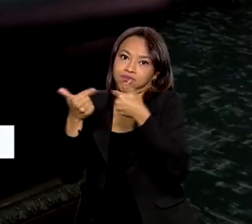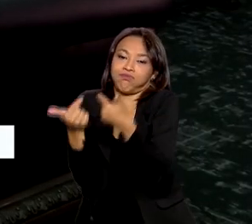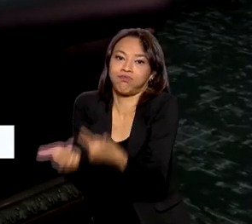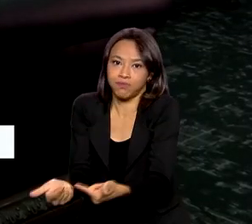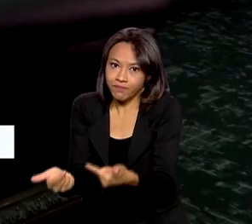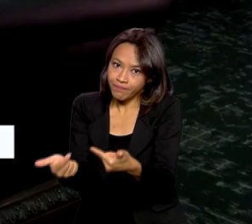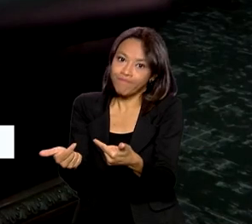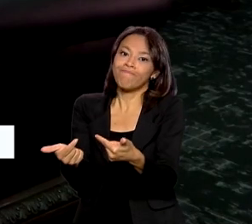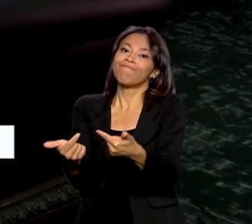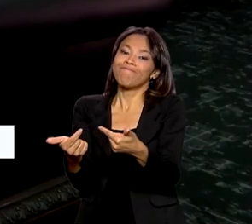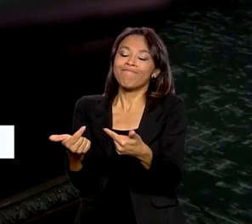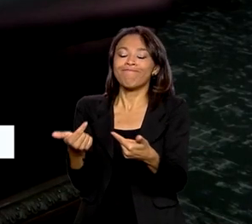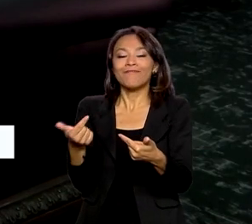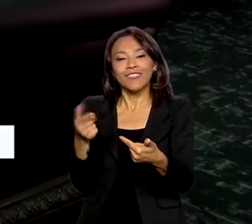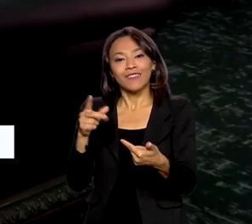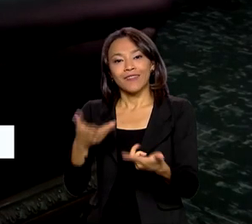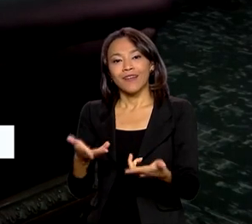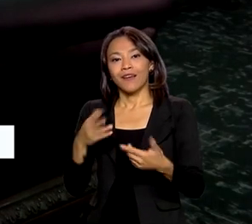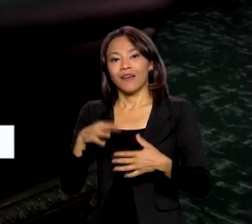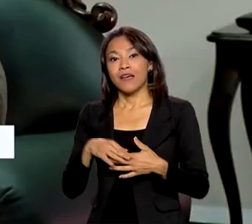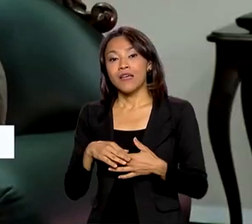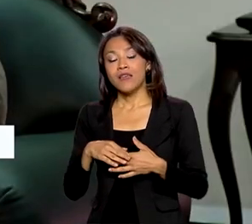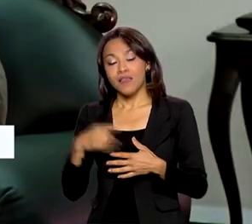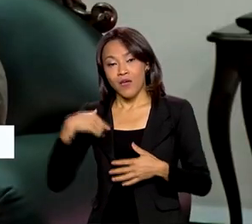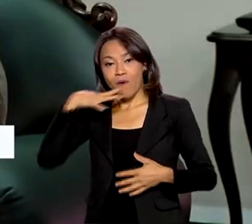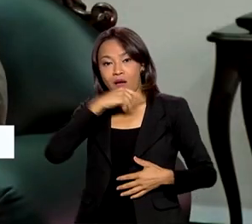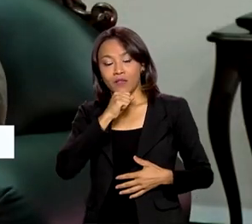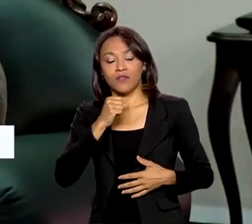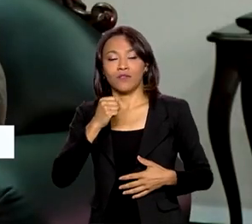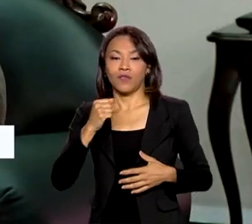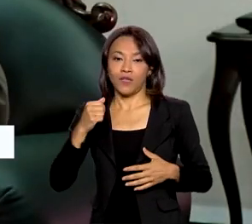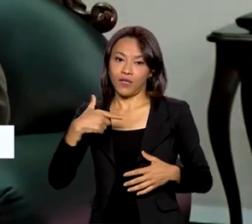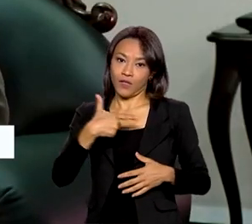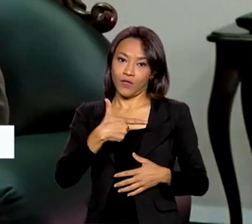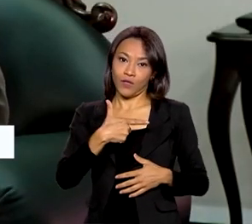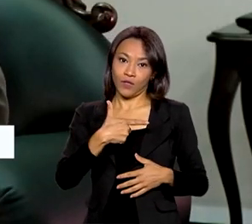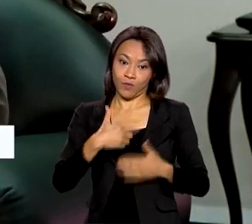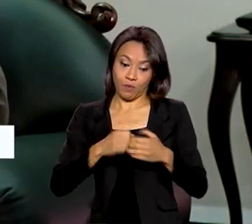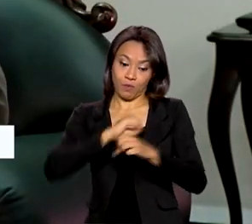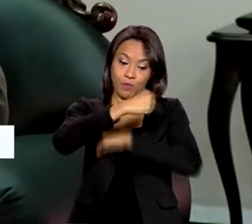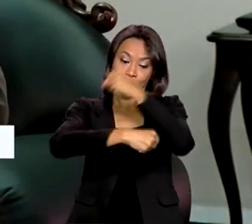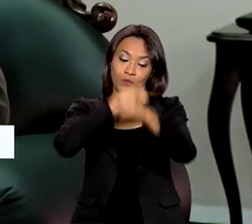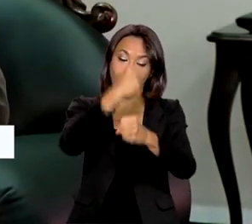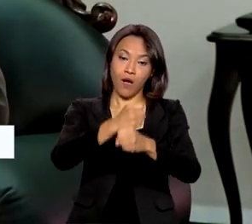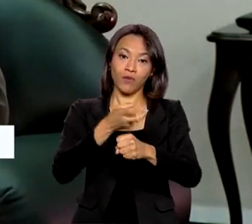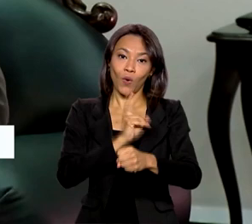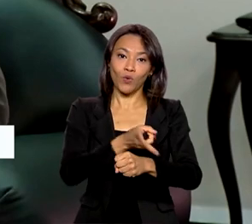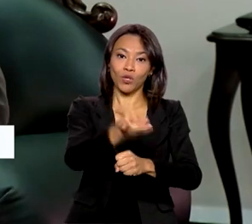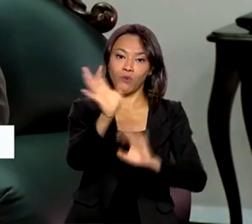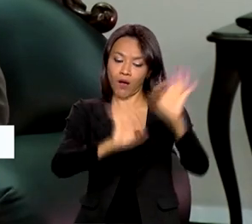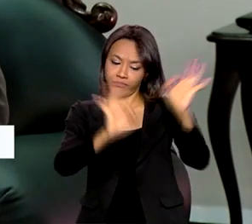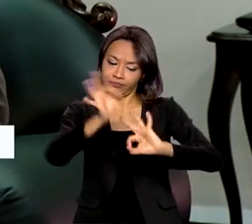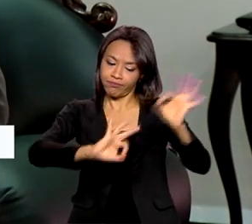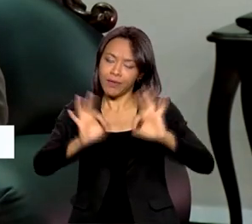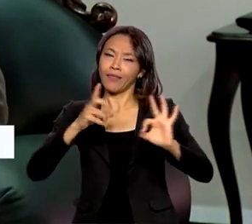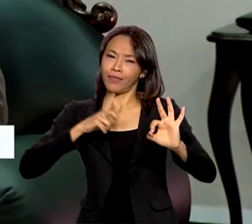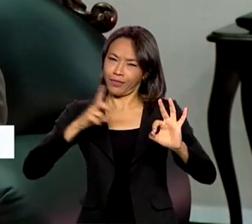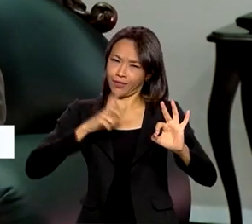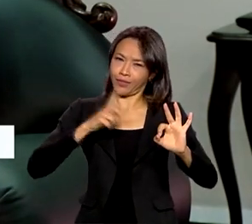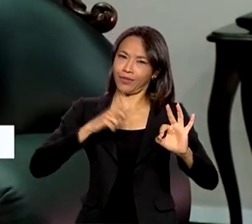muito expressivos o resultado do trabalho e eu acho que 2022 Aí você continua estruturando a gente tem alguns desafios